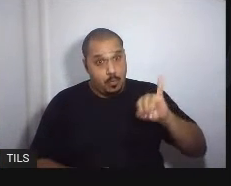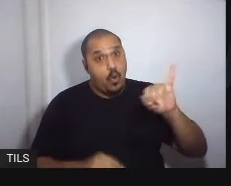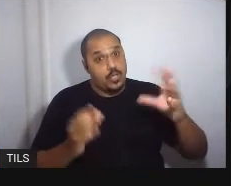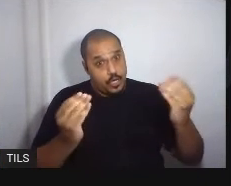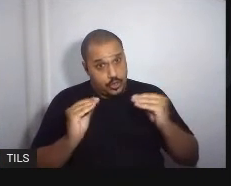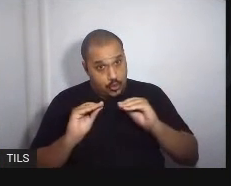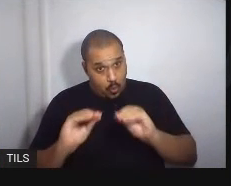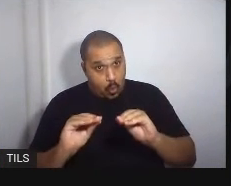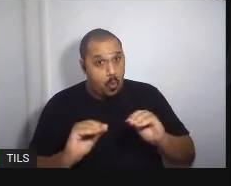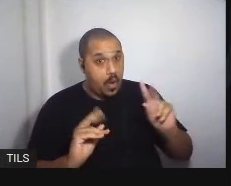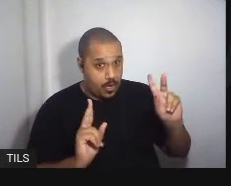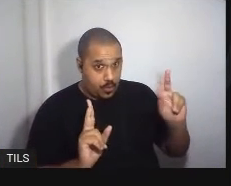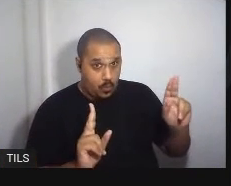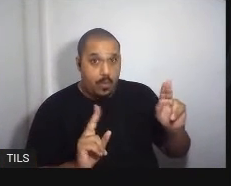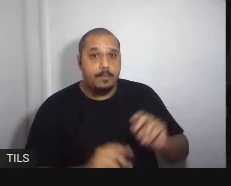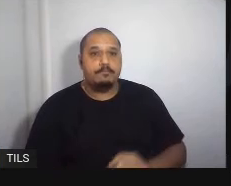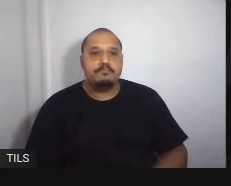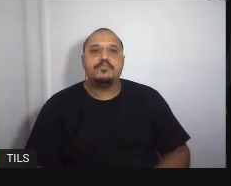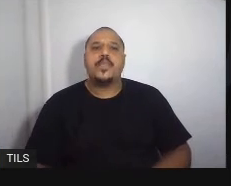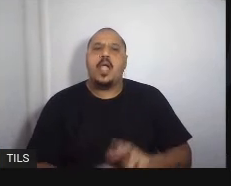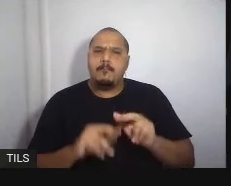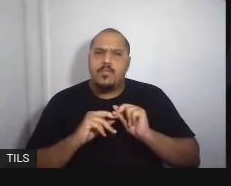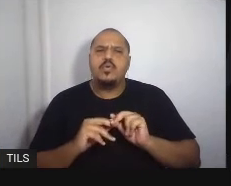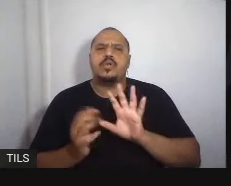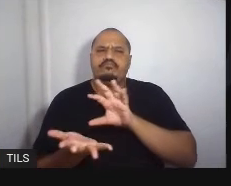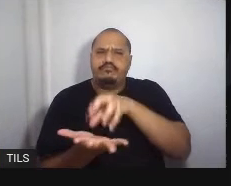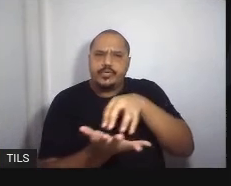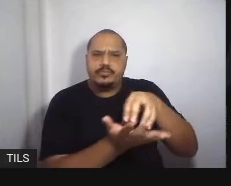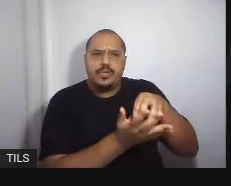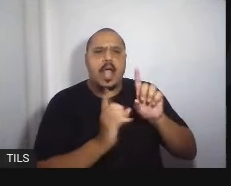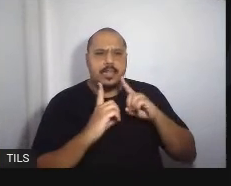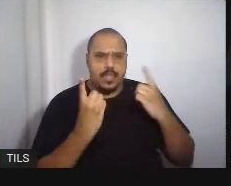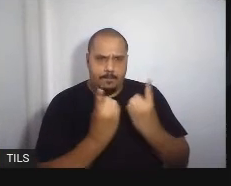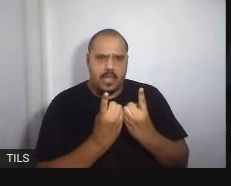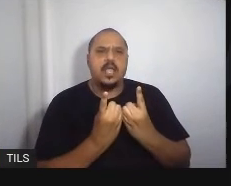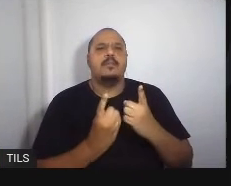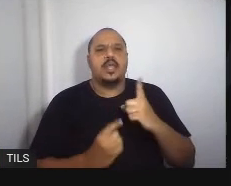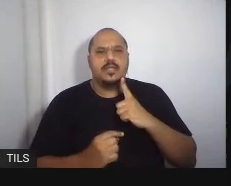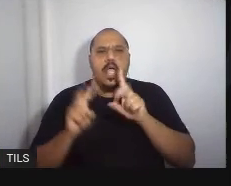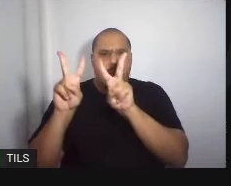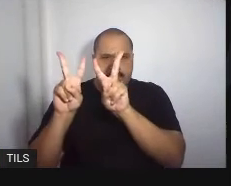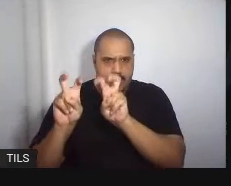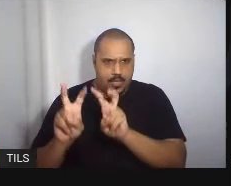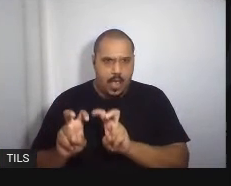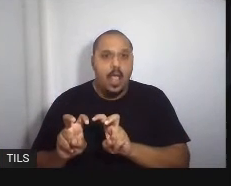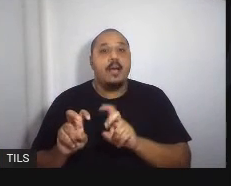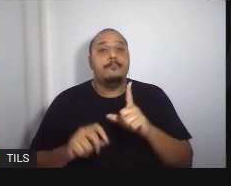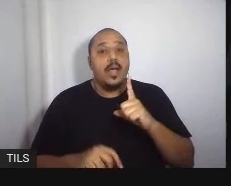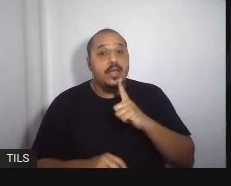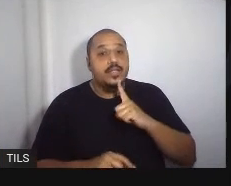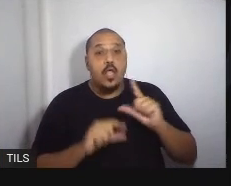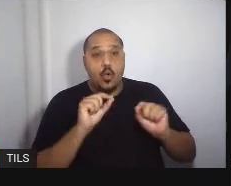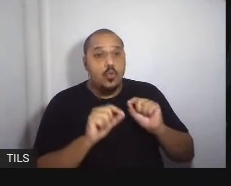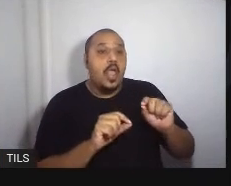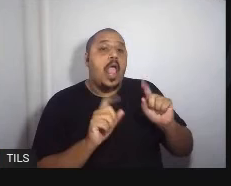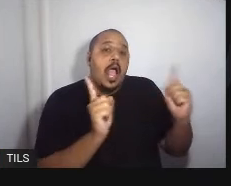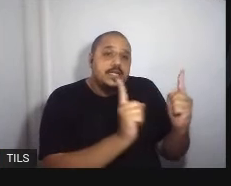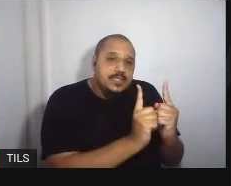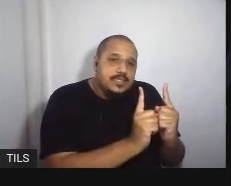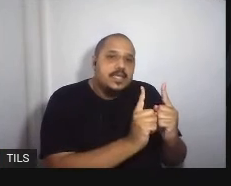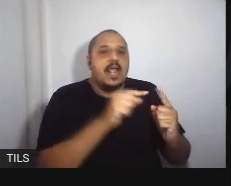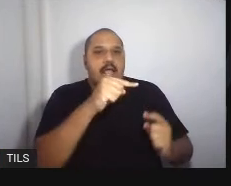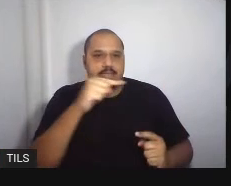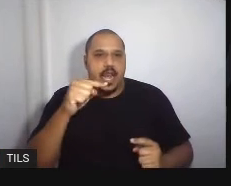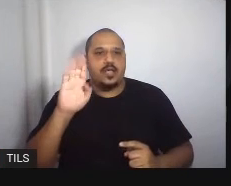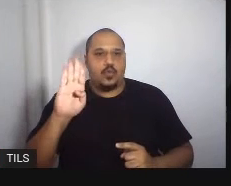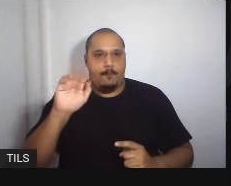Cada departamento, então, tem um tema, e aí tem a sigla do departamento, traço bancas. E todos os materiais